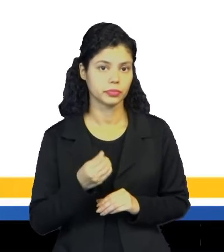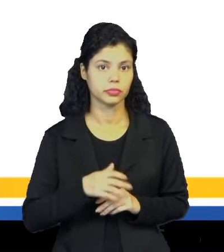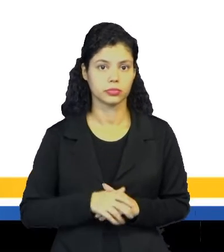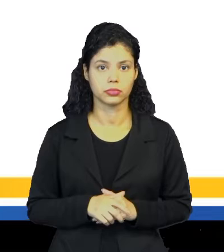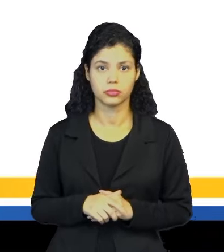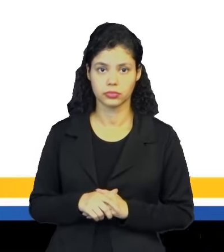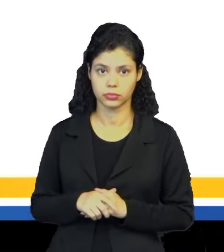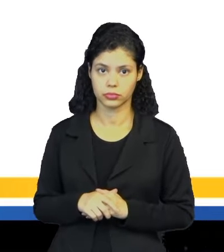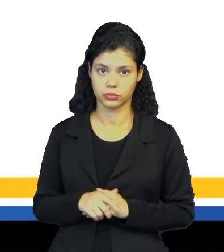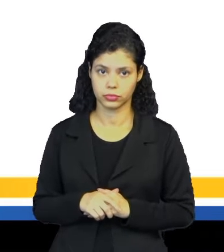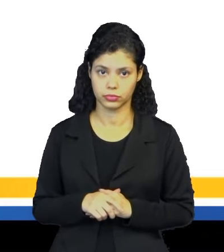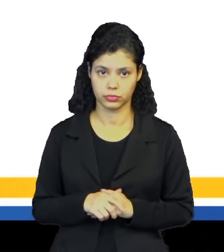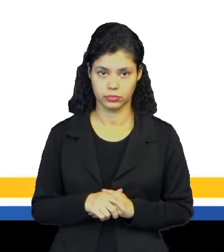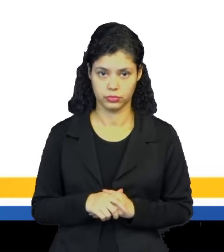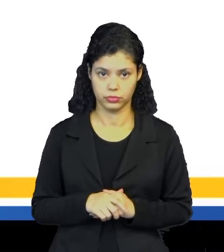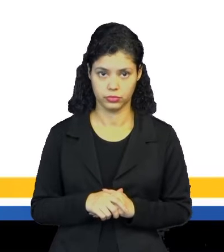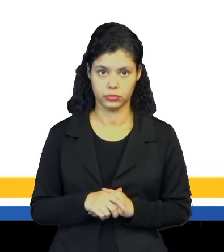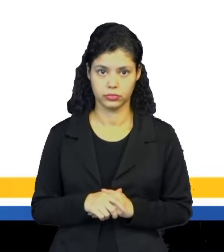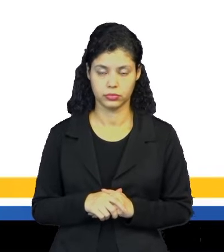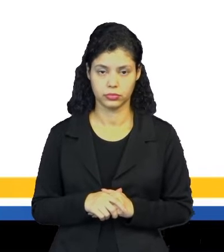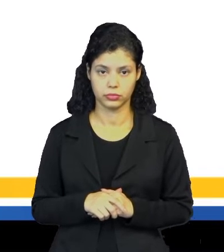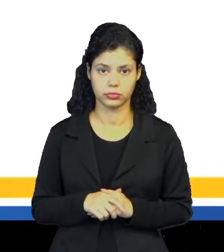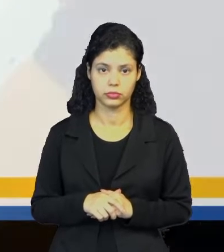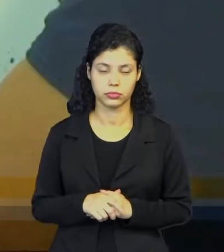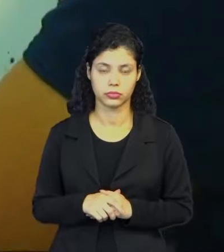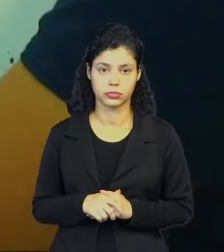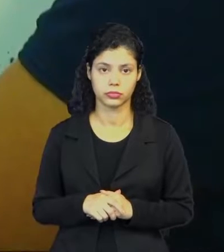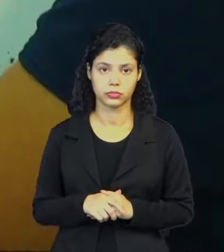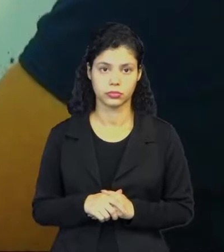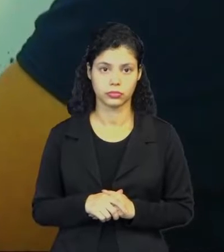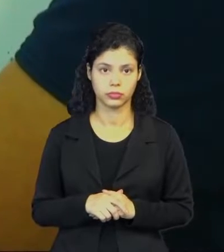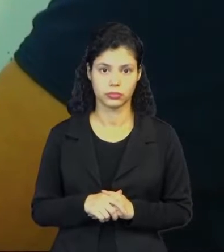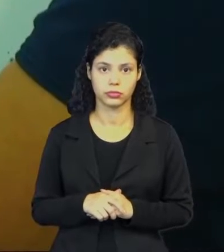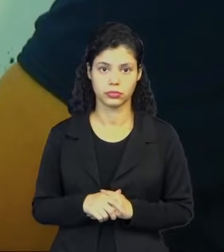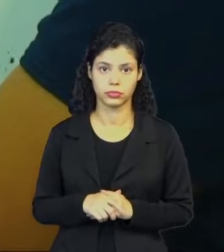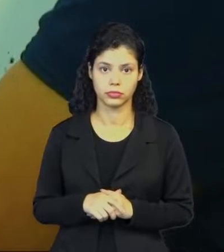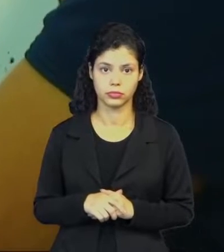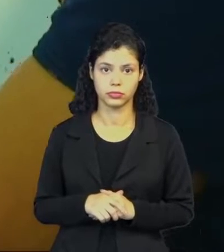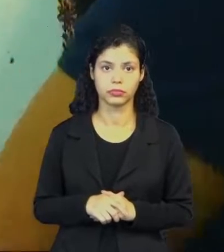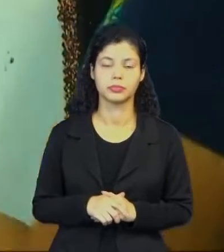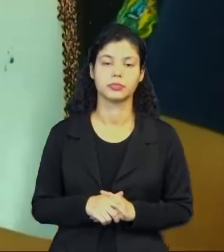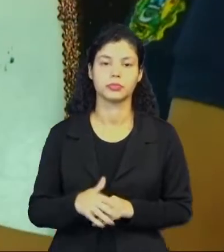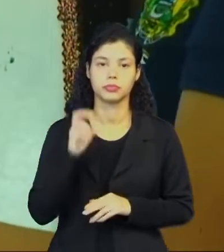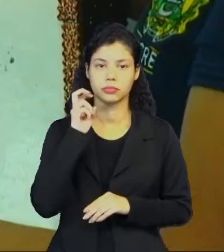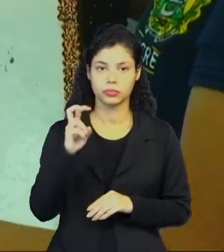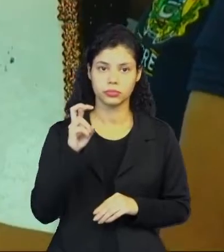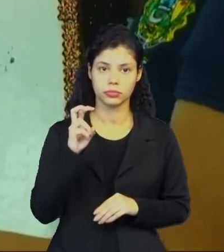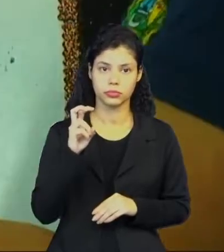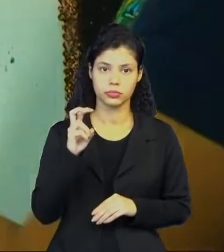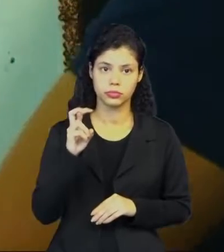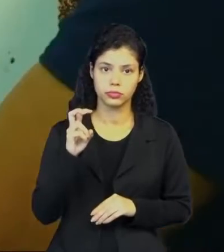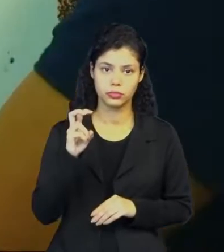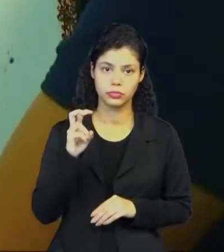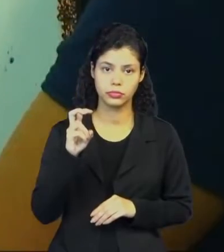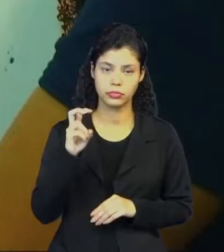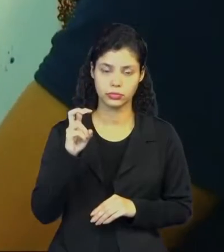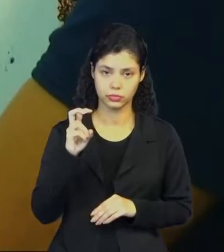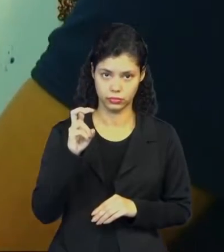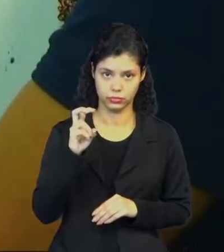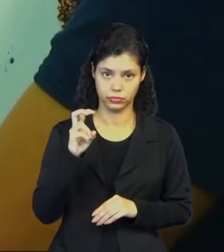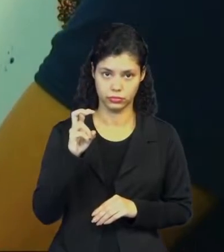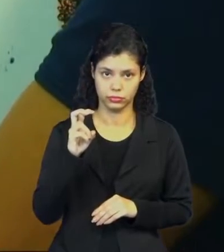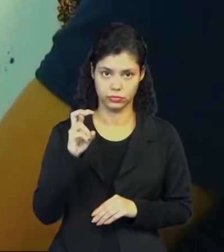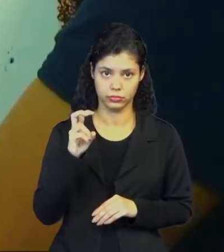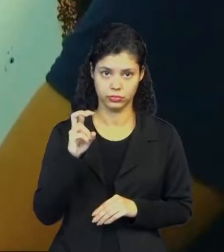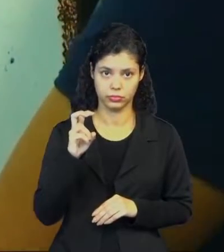6. 5, 7 e 6, ó. Afonso recebeu 5, aqui comigo, ó.